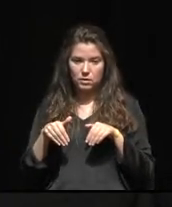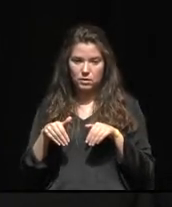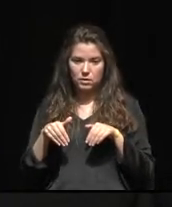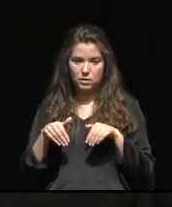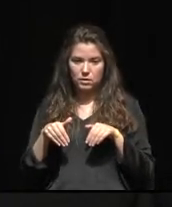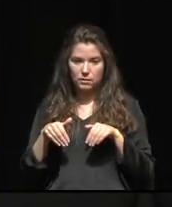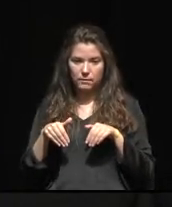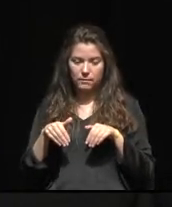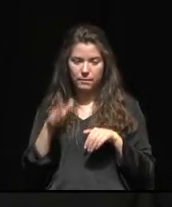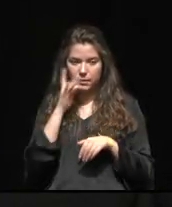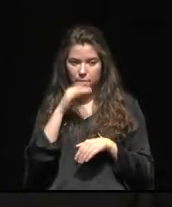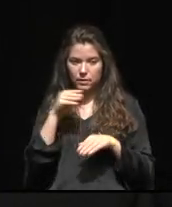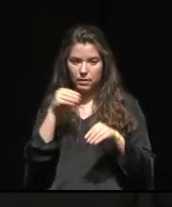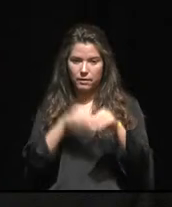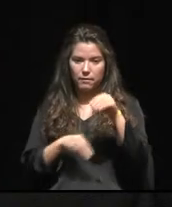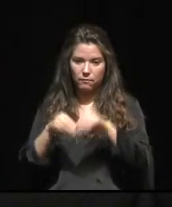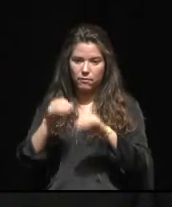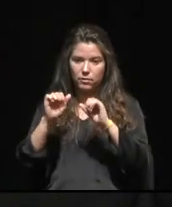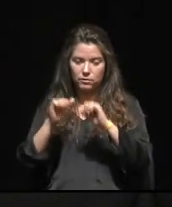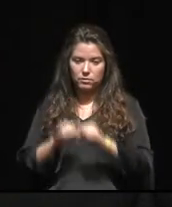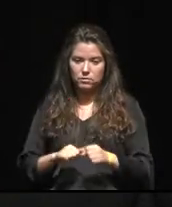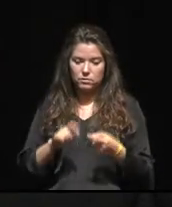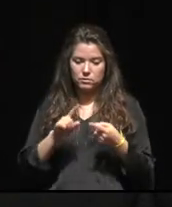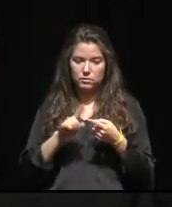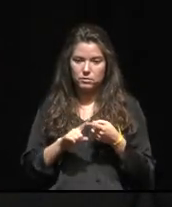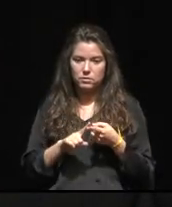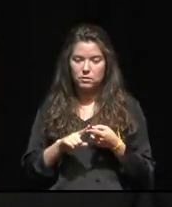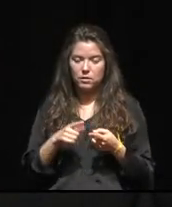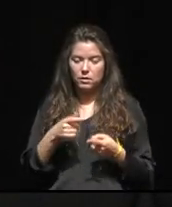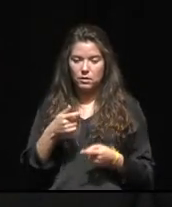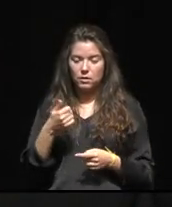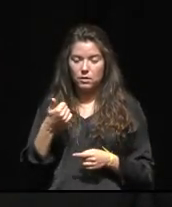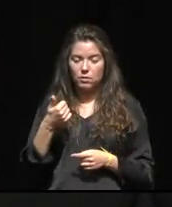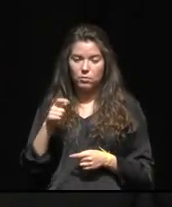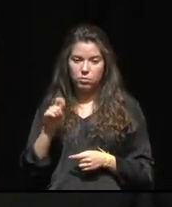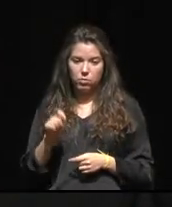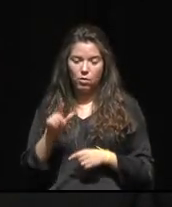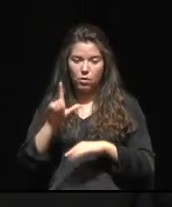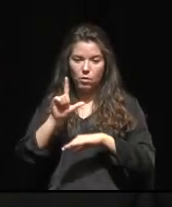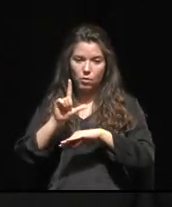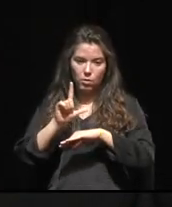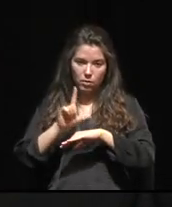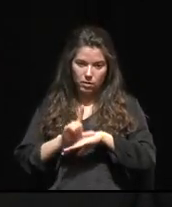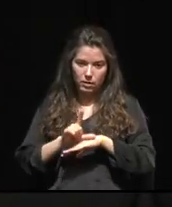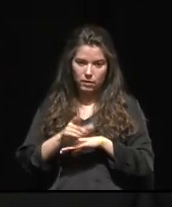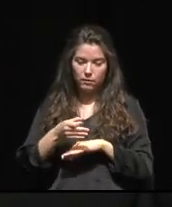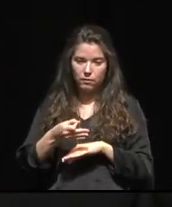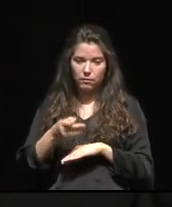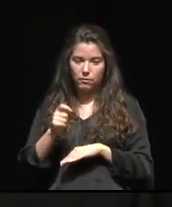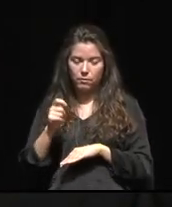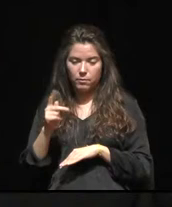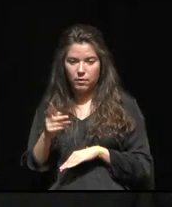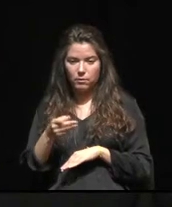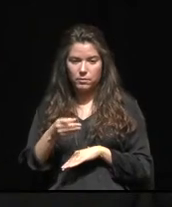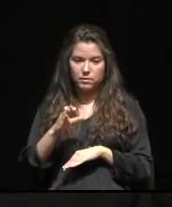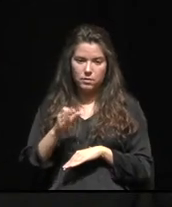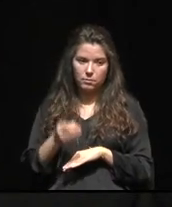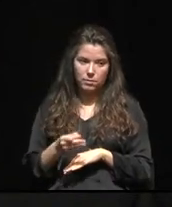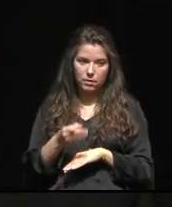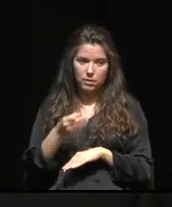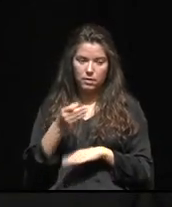abstém quem vota a favor livre pev PCP deputados não inscritos PS Pan